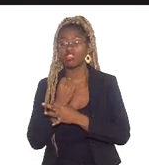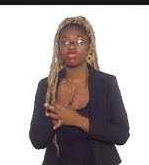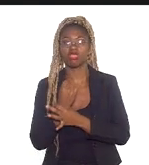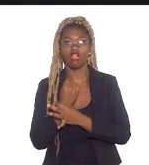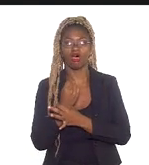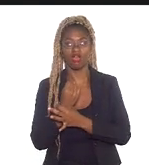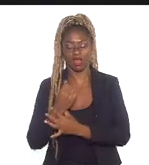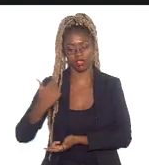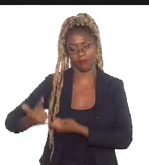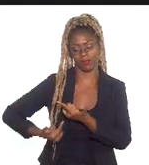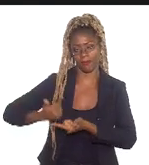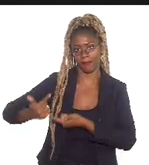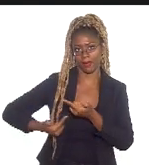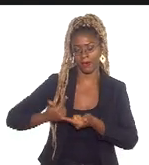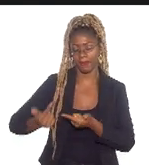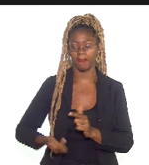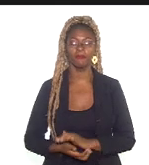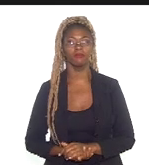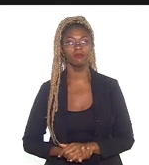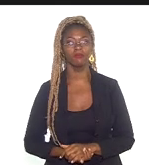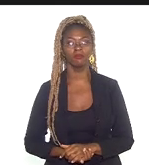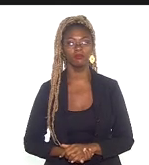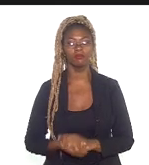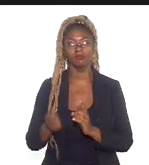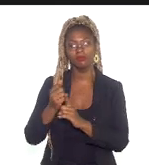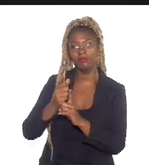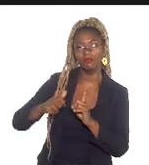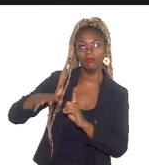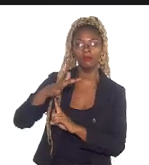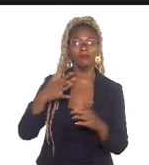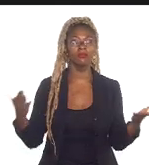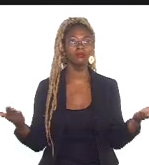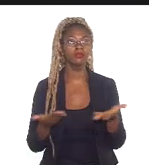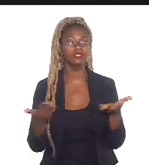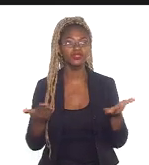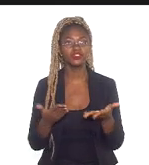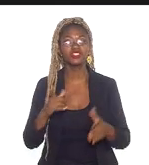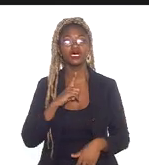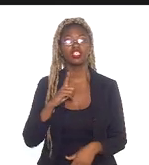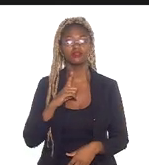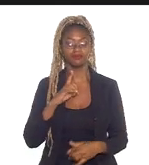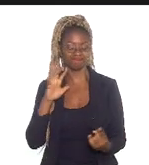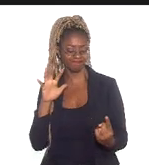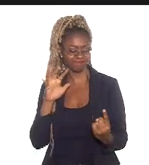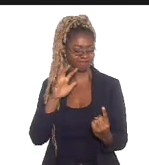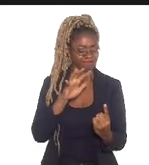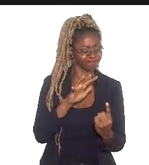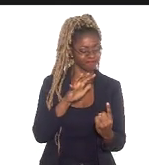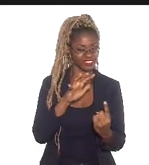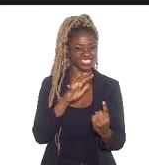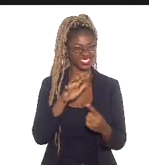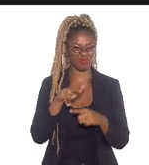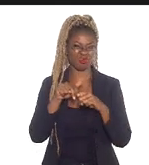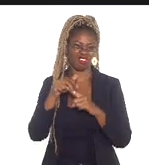operacional. A sociedade hoje tem uma pressão muito grande quanto ao